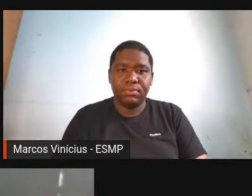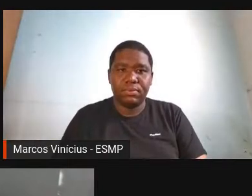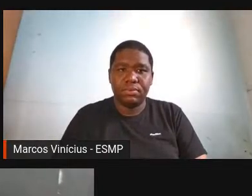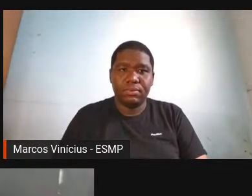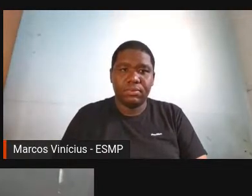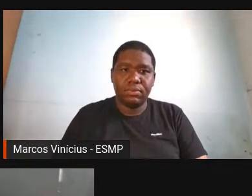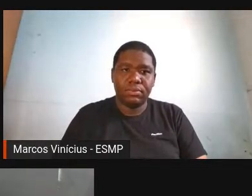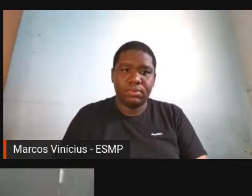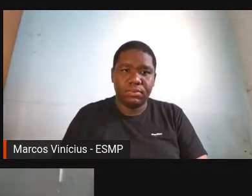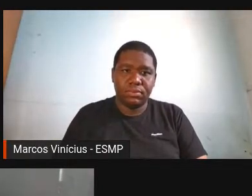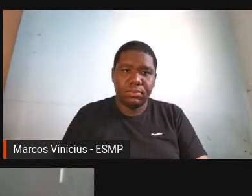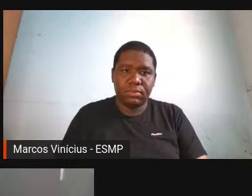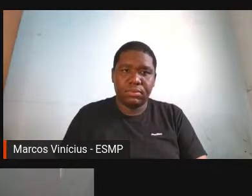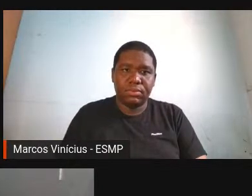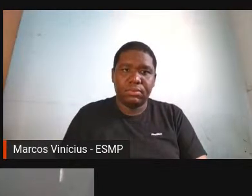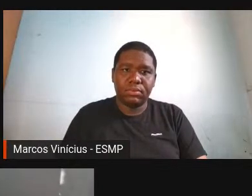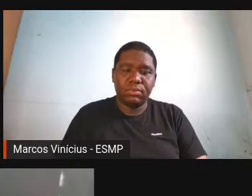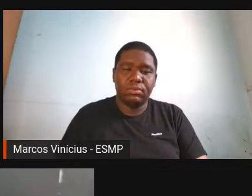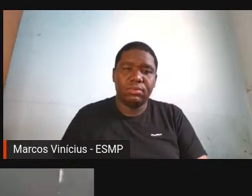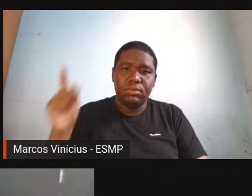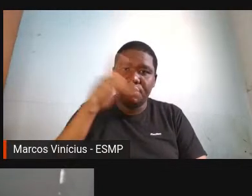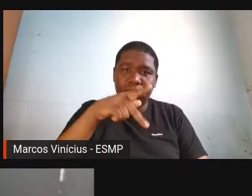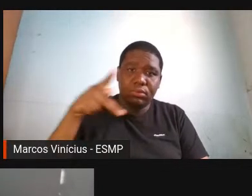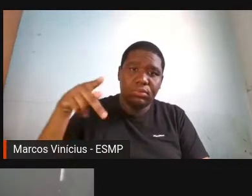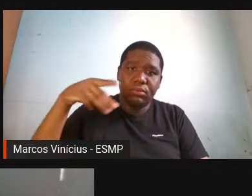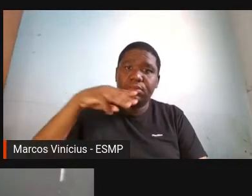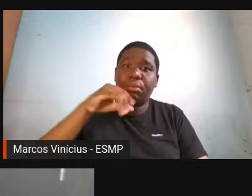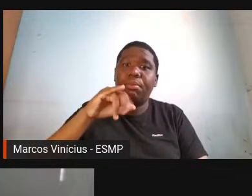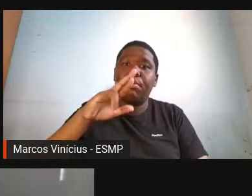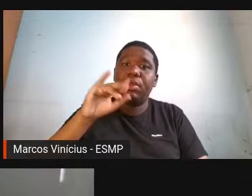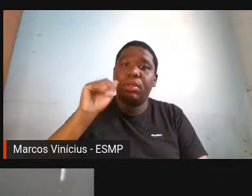Professora Miriam, fique à vontade também para a sua saudação.